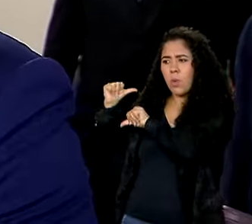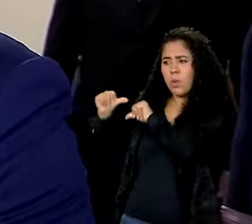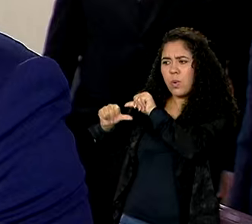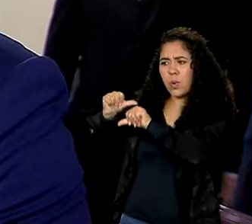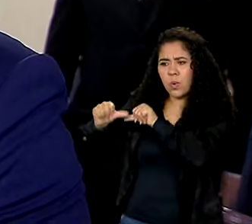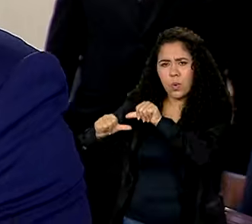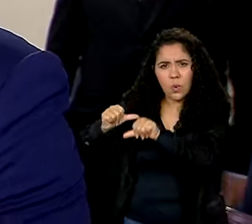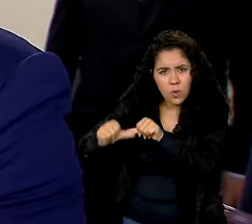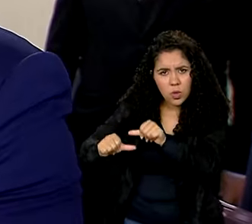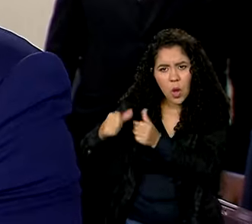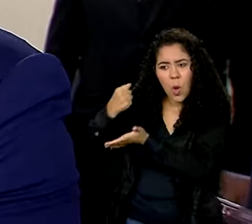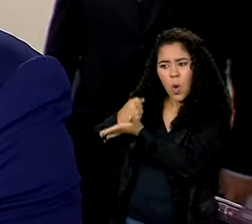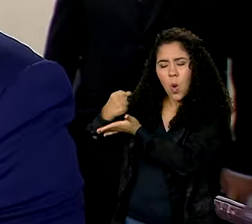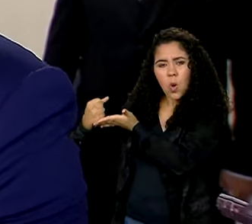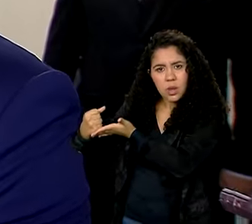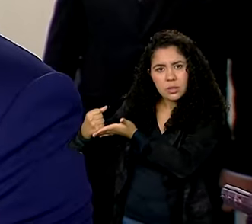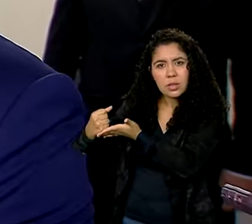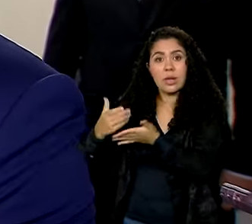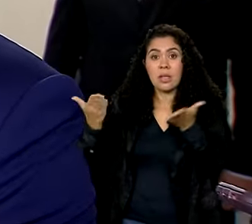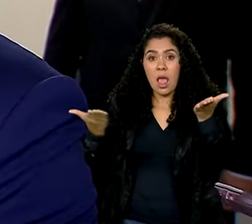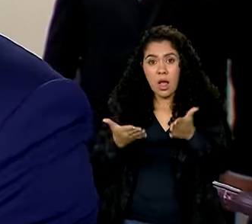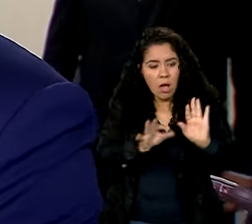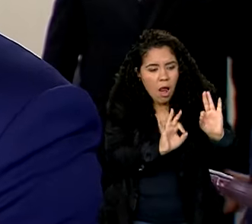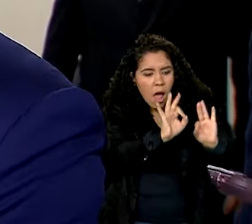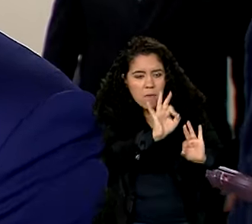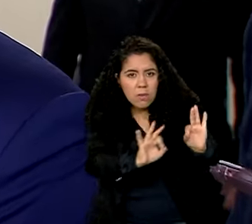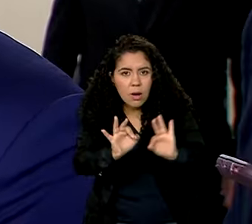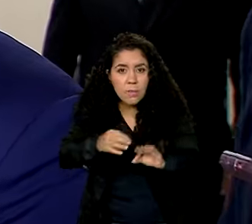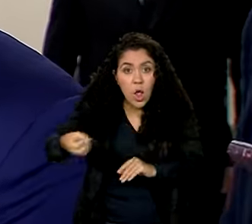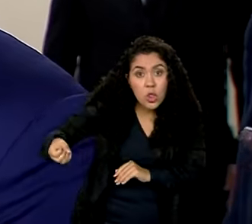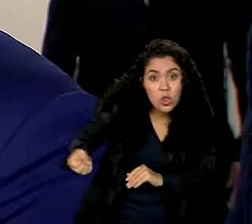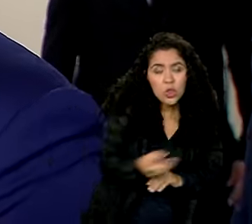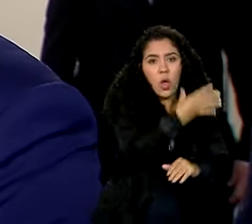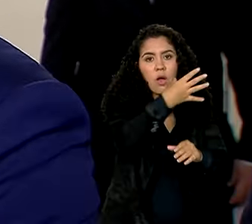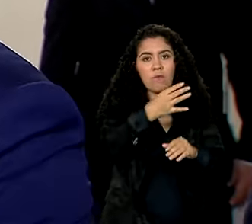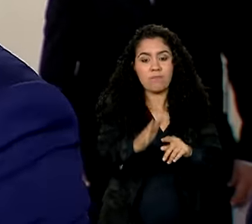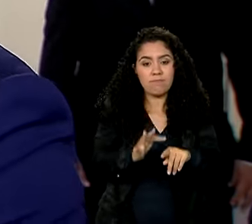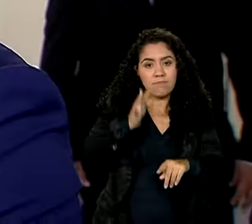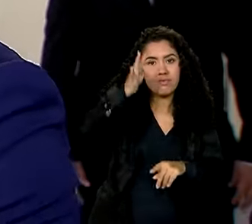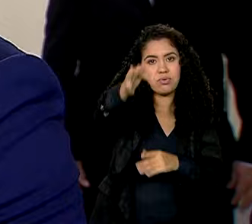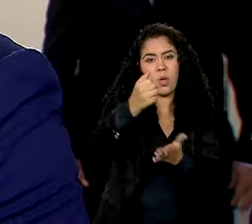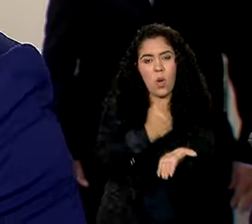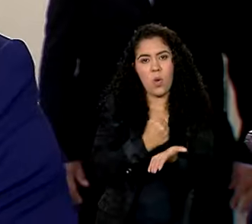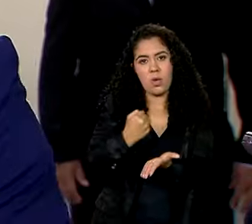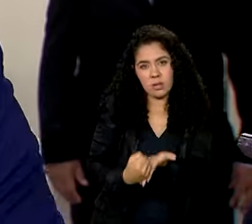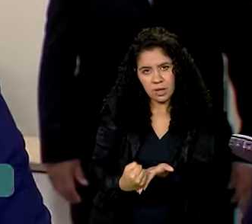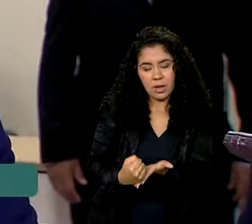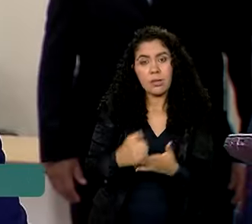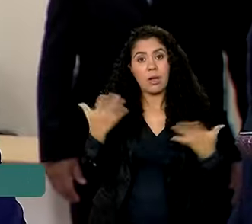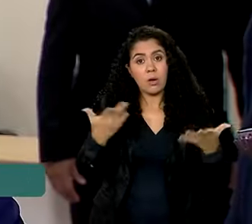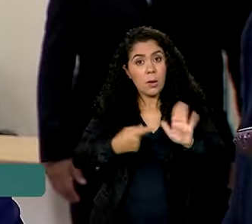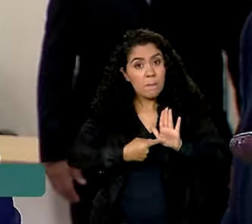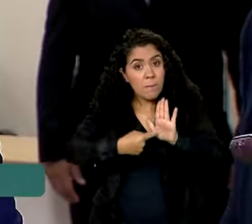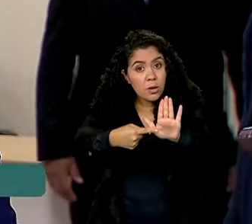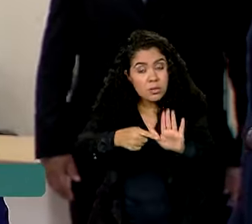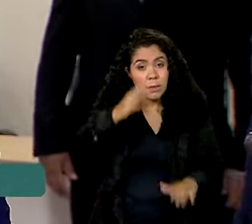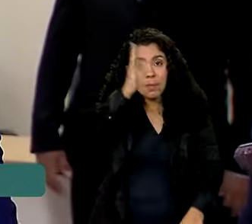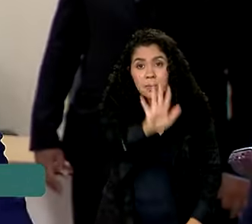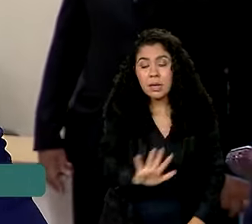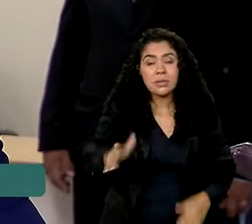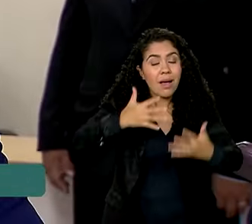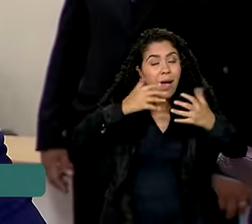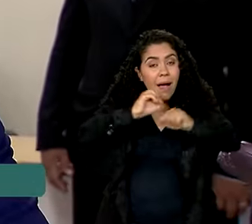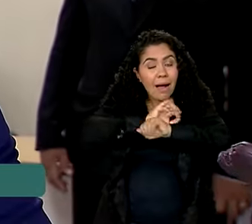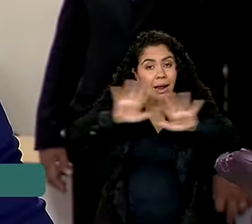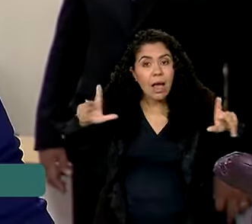otimizações anteriores e disciplinando as renovações antecipadas do futuro. Para dizer ao Brasil com toda clareza que nós fizemos isso